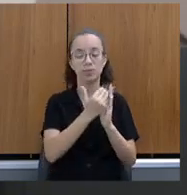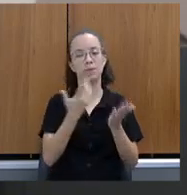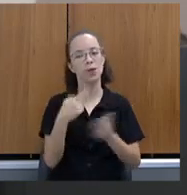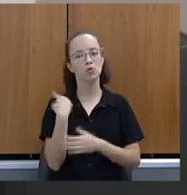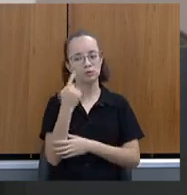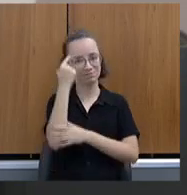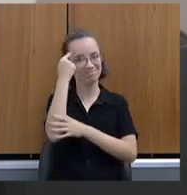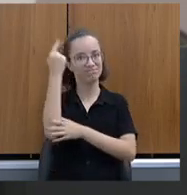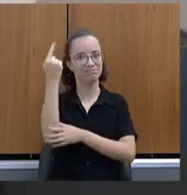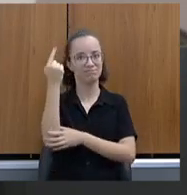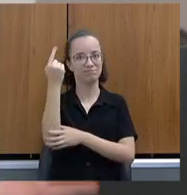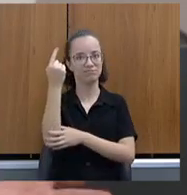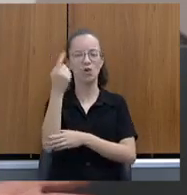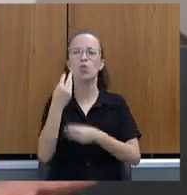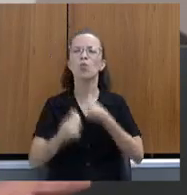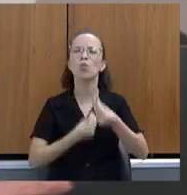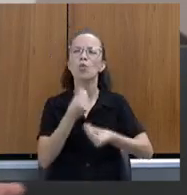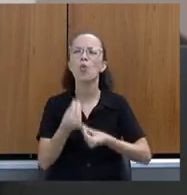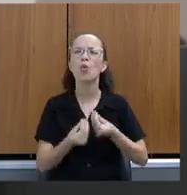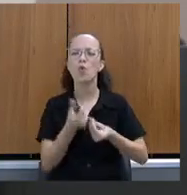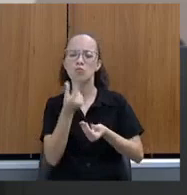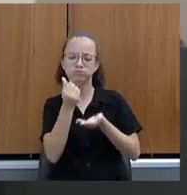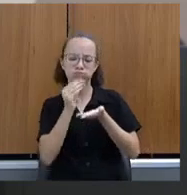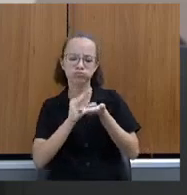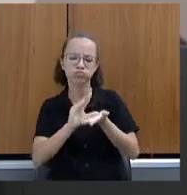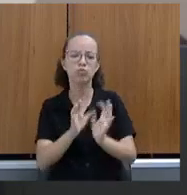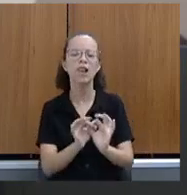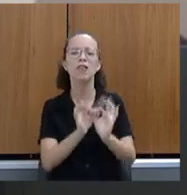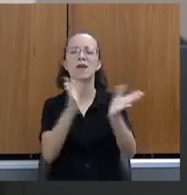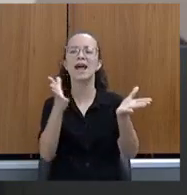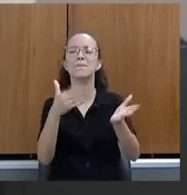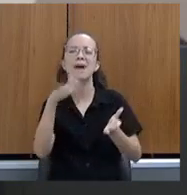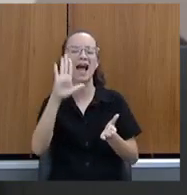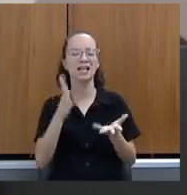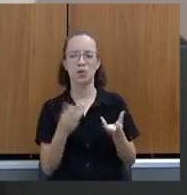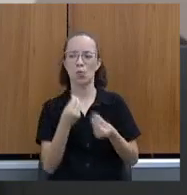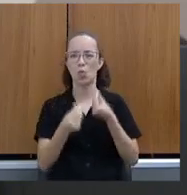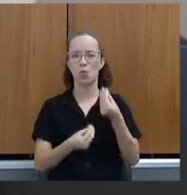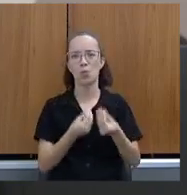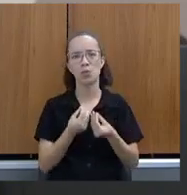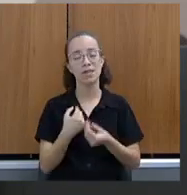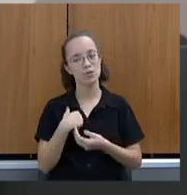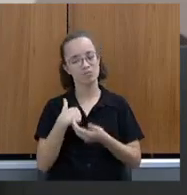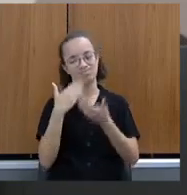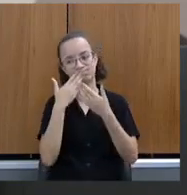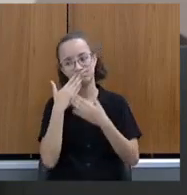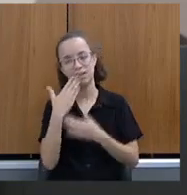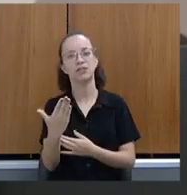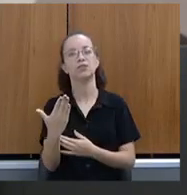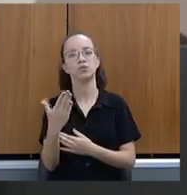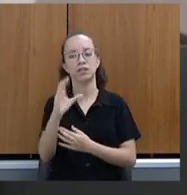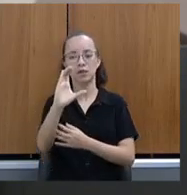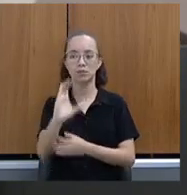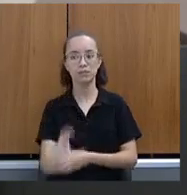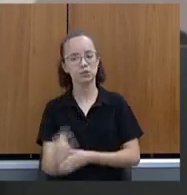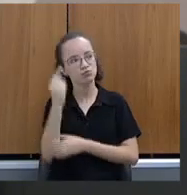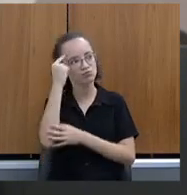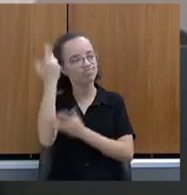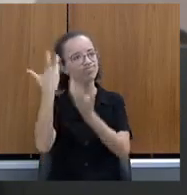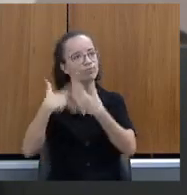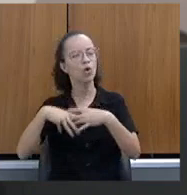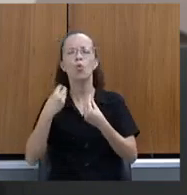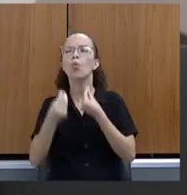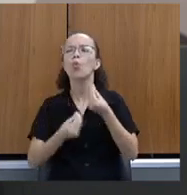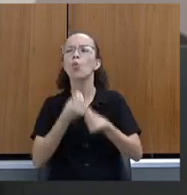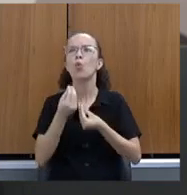em soltar esse recurso um mesmo isso eu até peço que a comissão pense de como